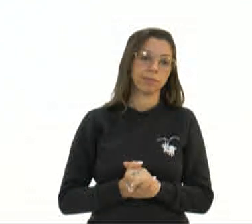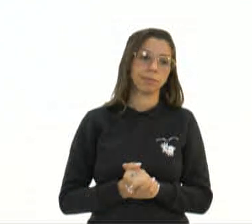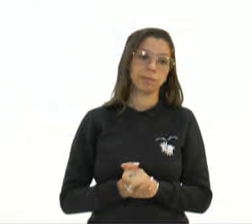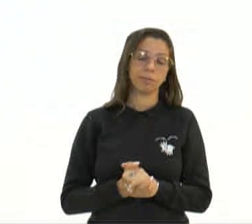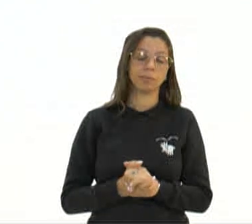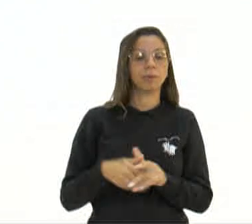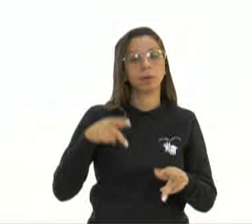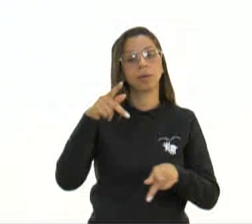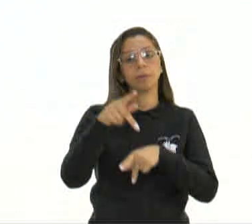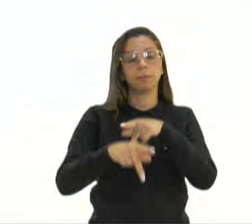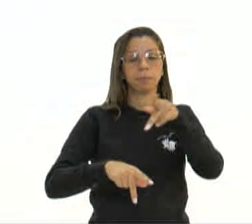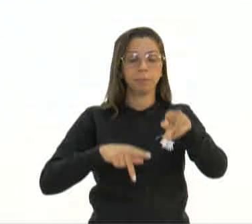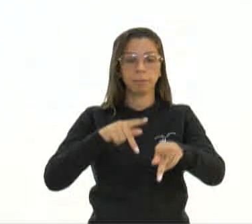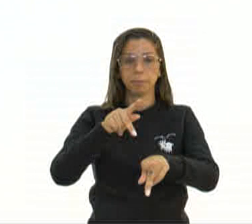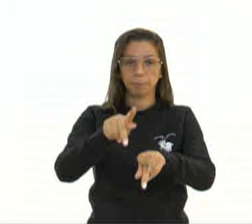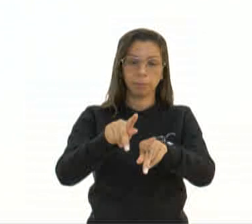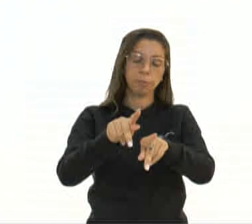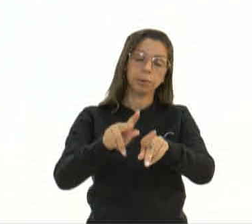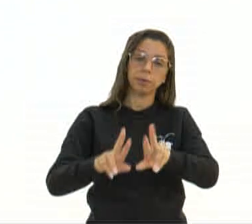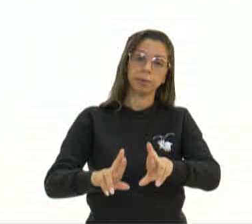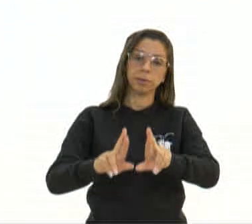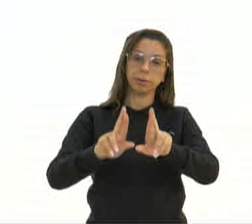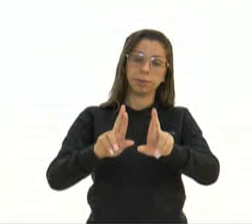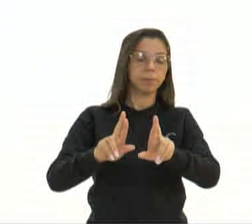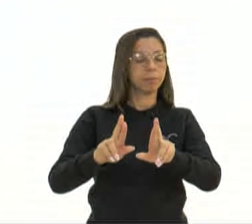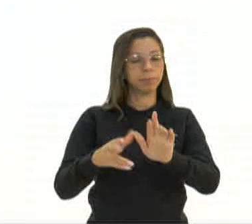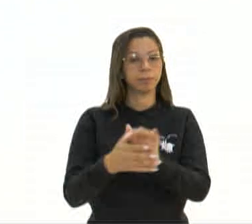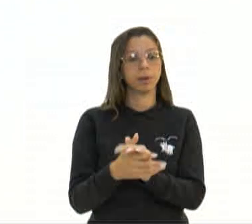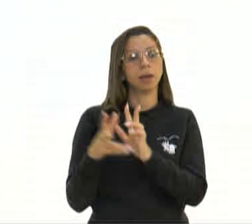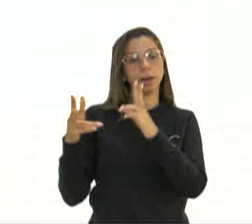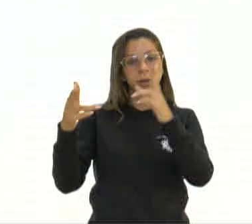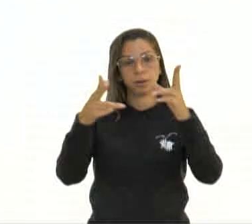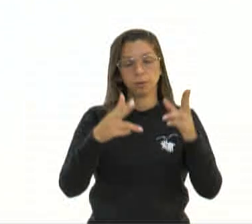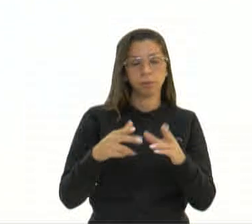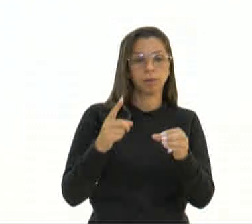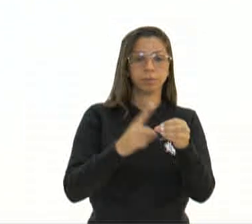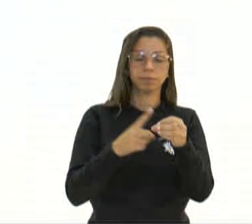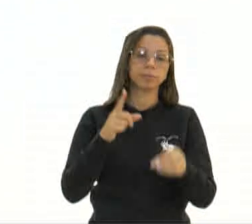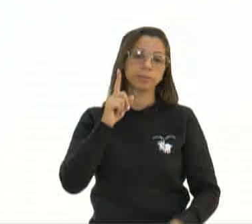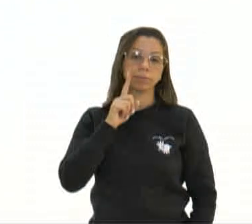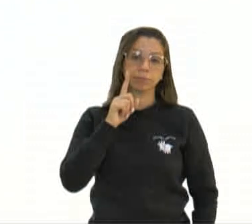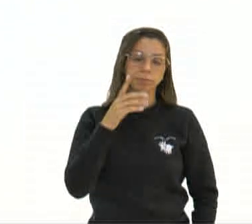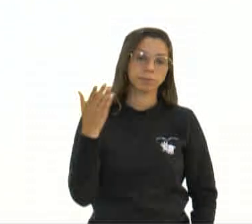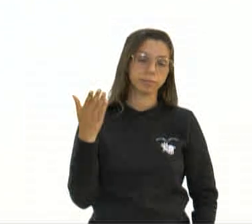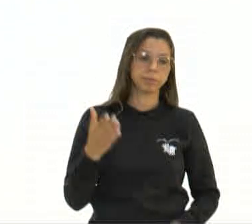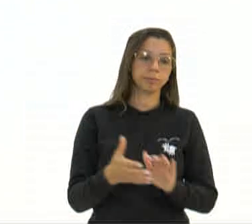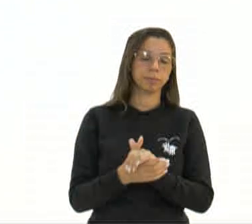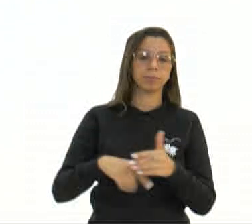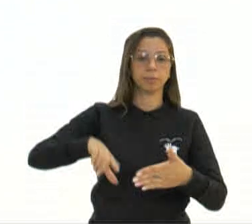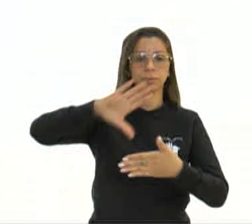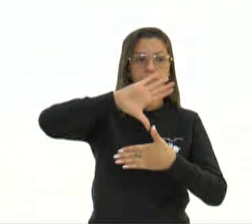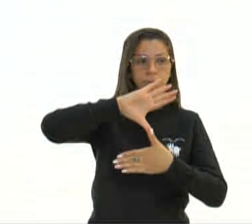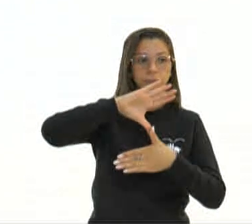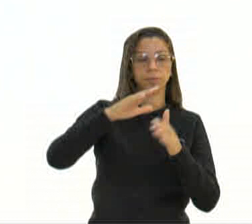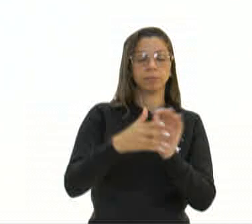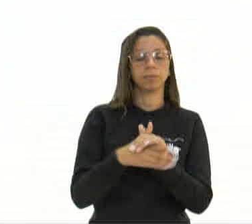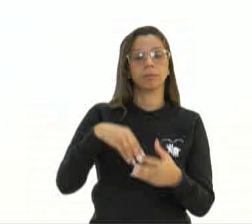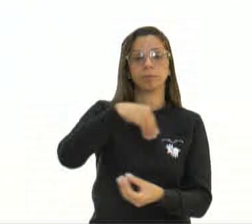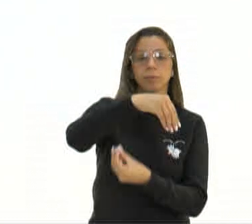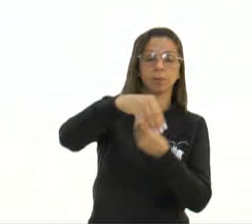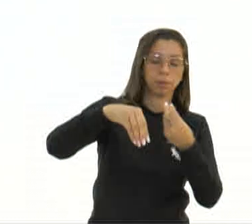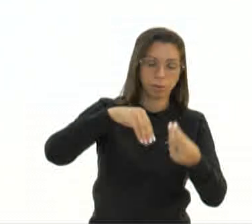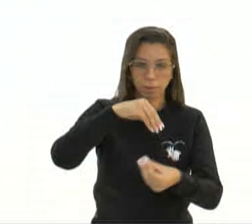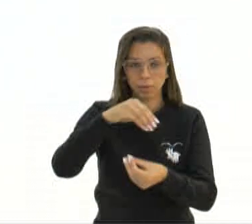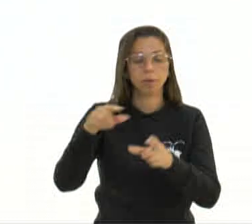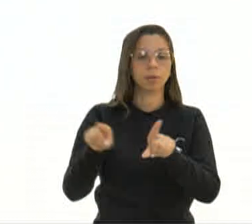A população, como não é diferente nas cidades americanas, os ameríndios e os europeus, a colonização